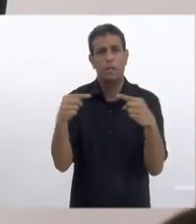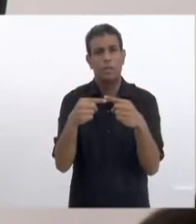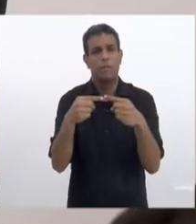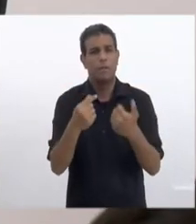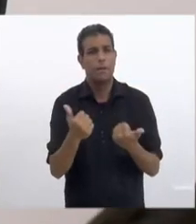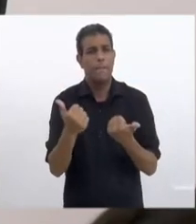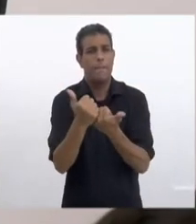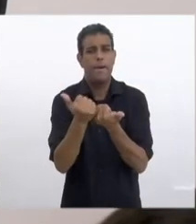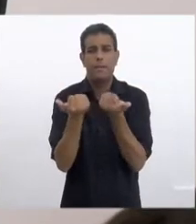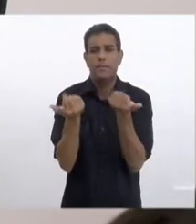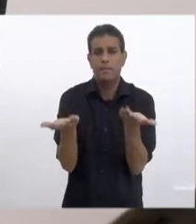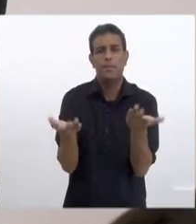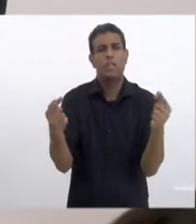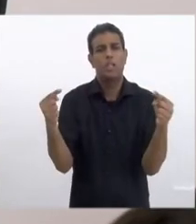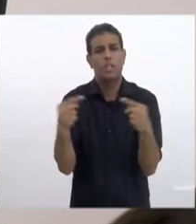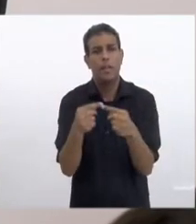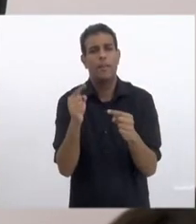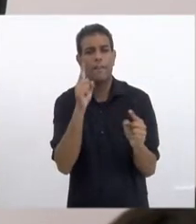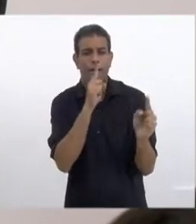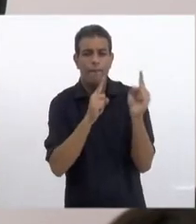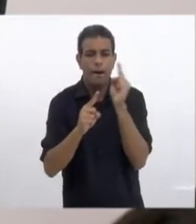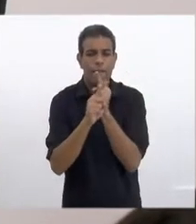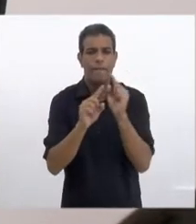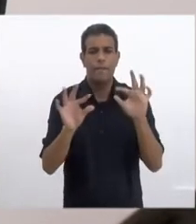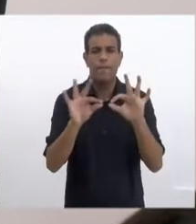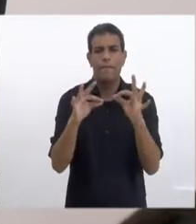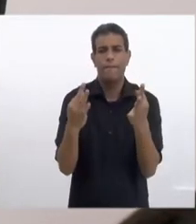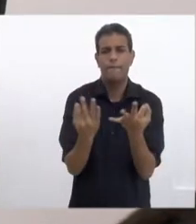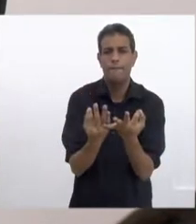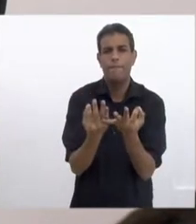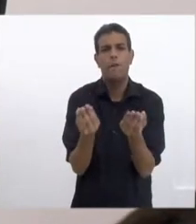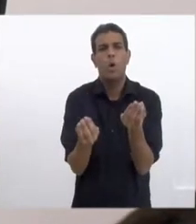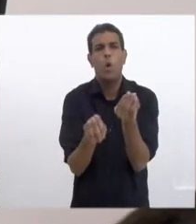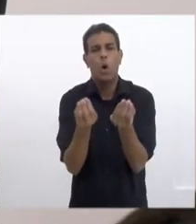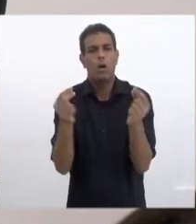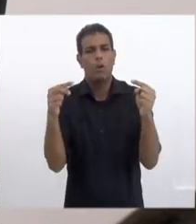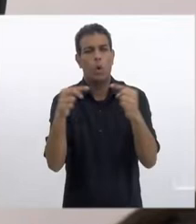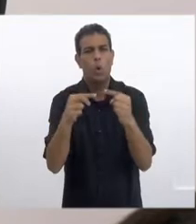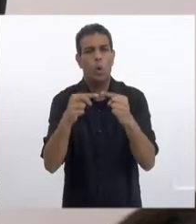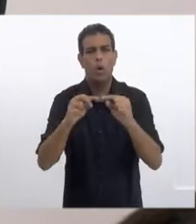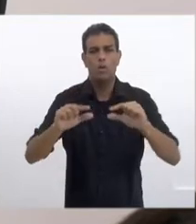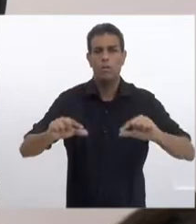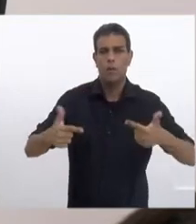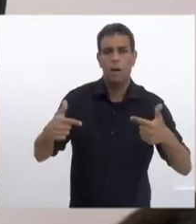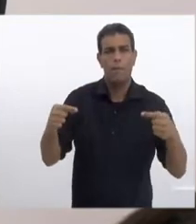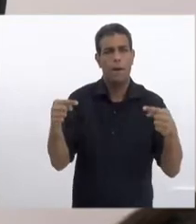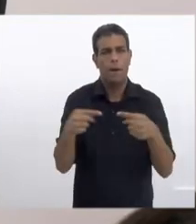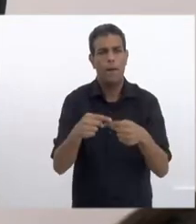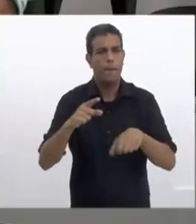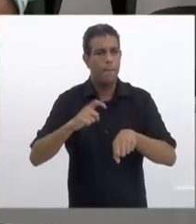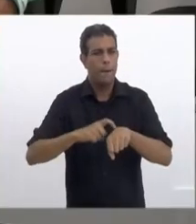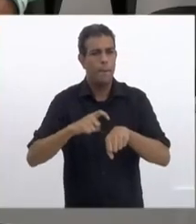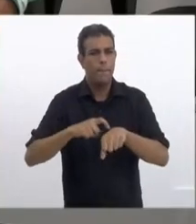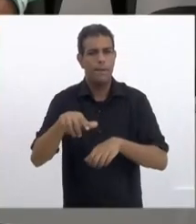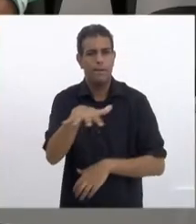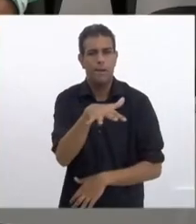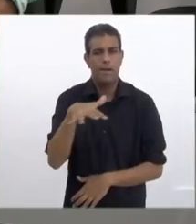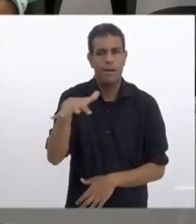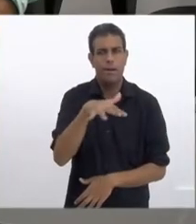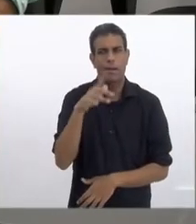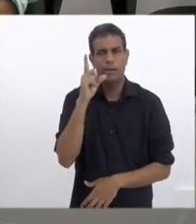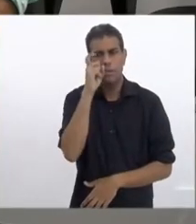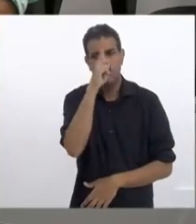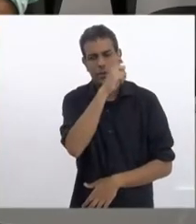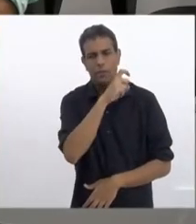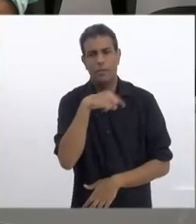nesse momento de fragilidade que a família e também que o usuário ele tem enfrentado nesse momento de pandemia do